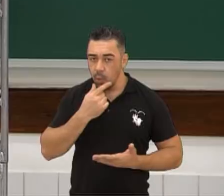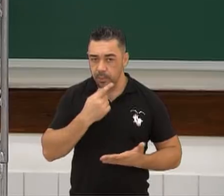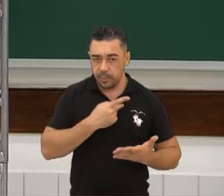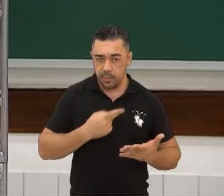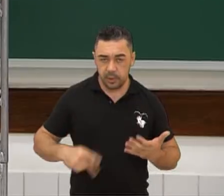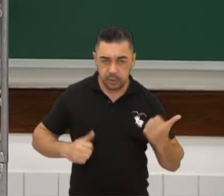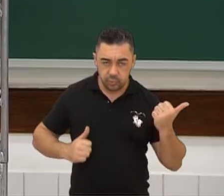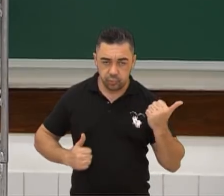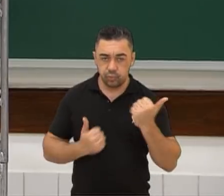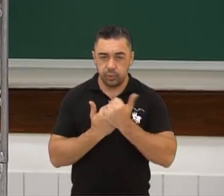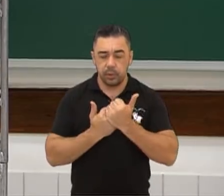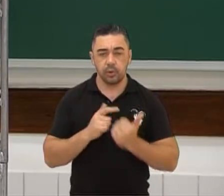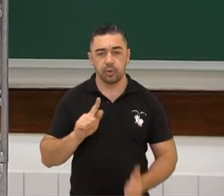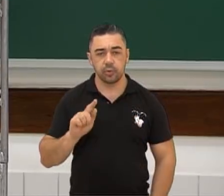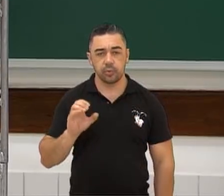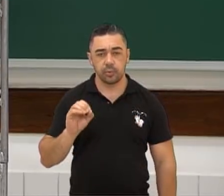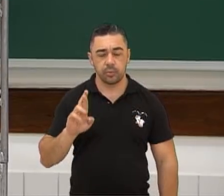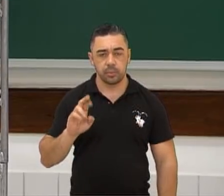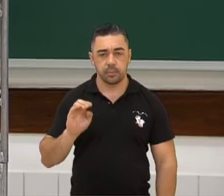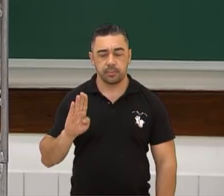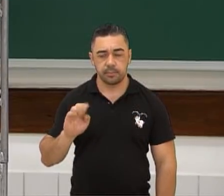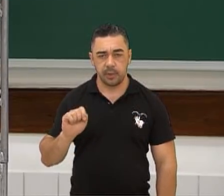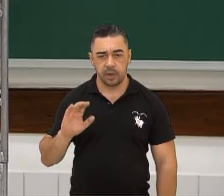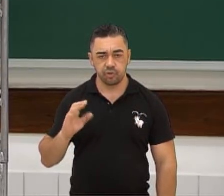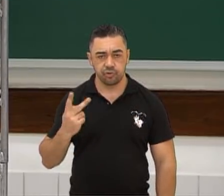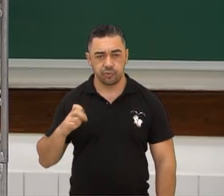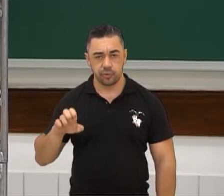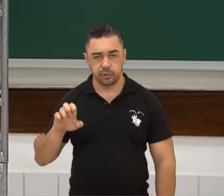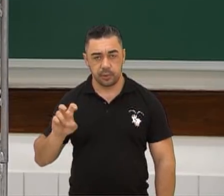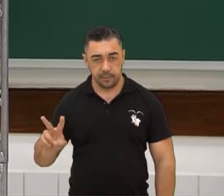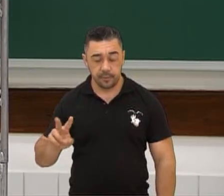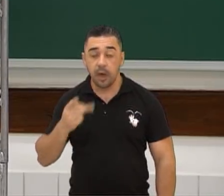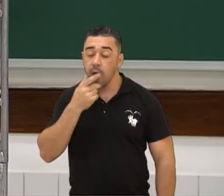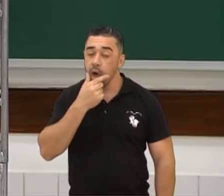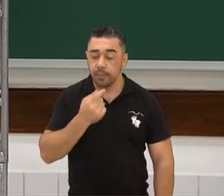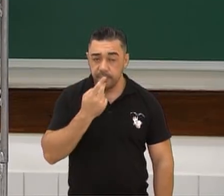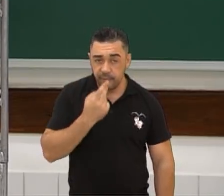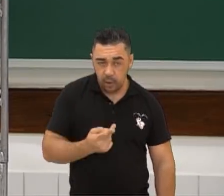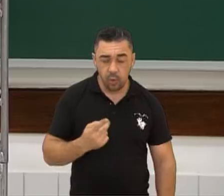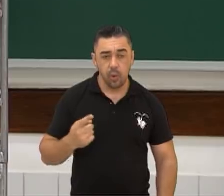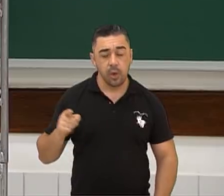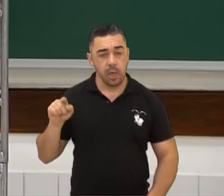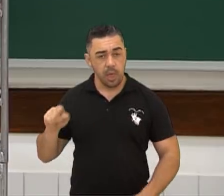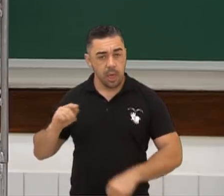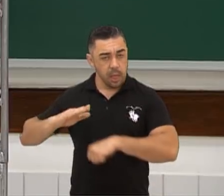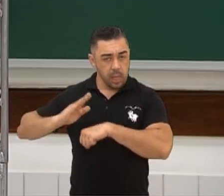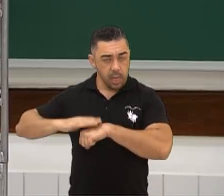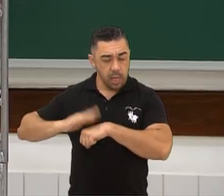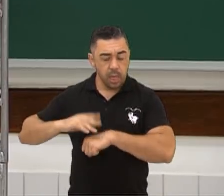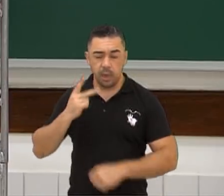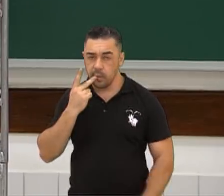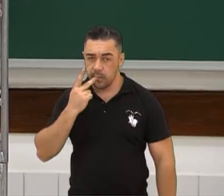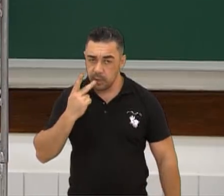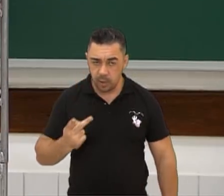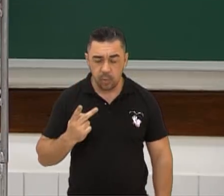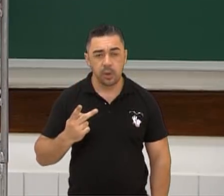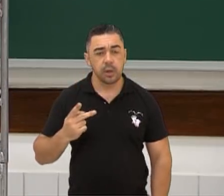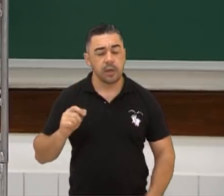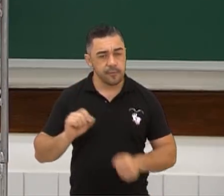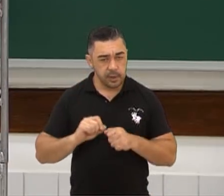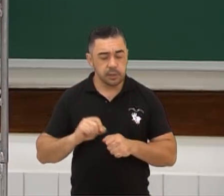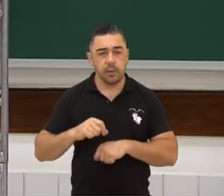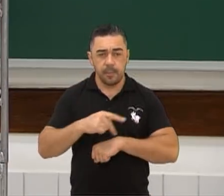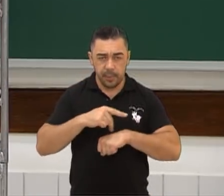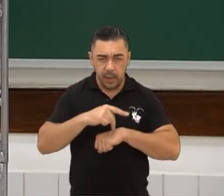neste contexto e se declarou então que deveria, ele próprio anunciou que ele iria fazer o